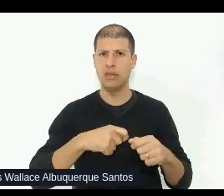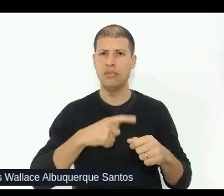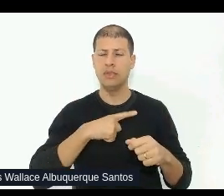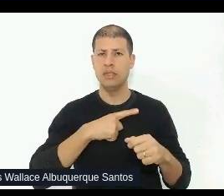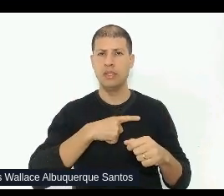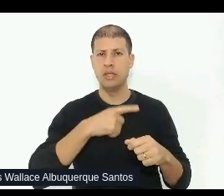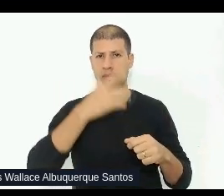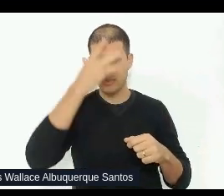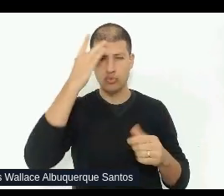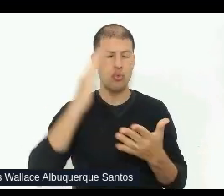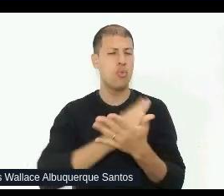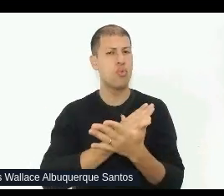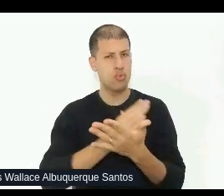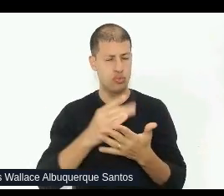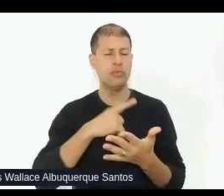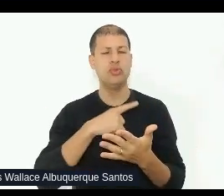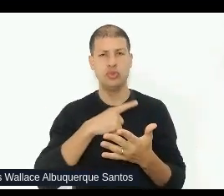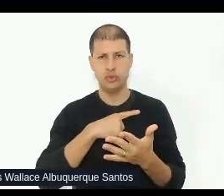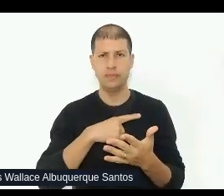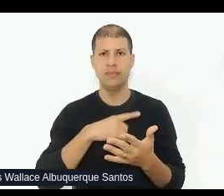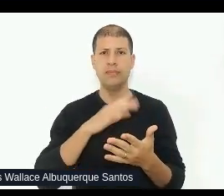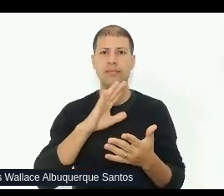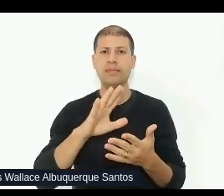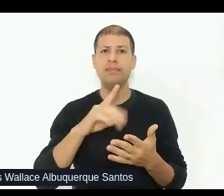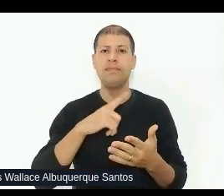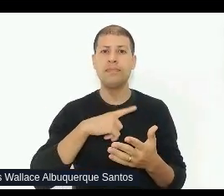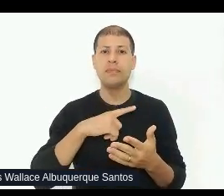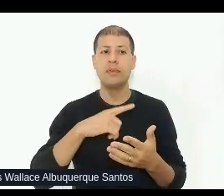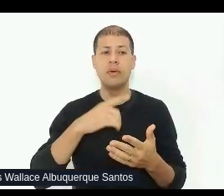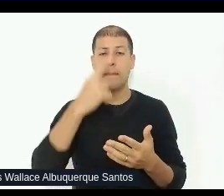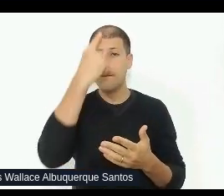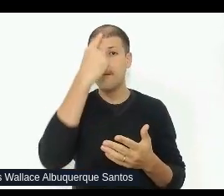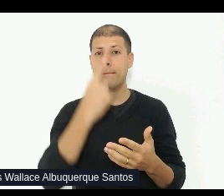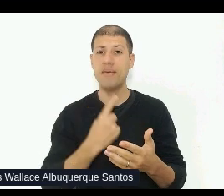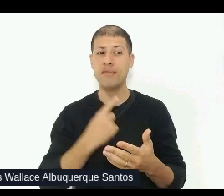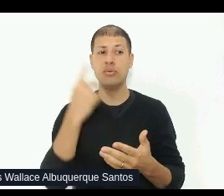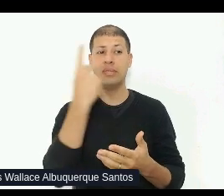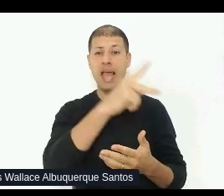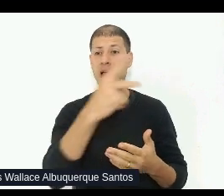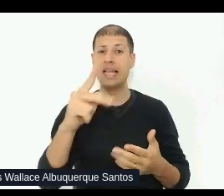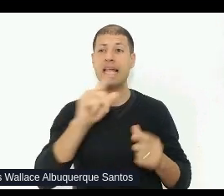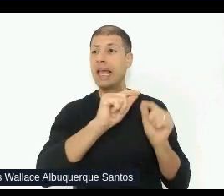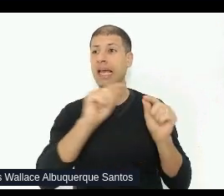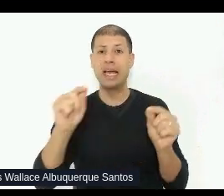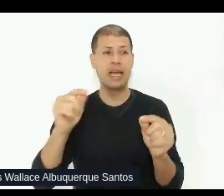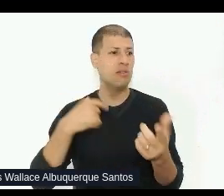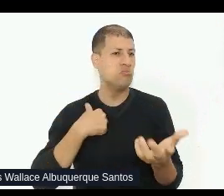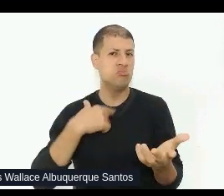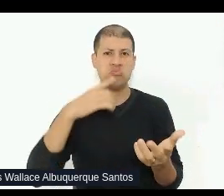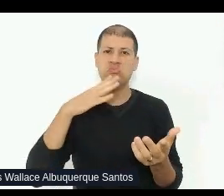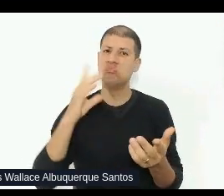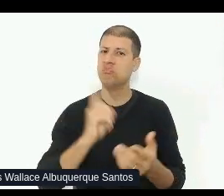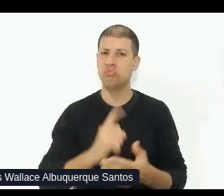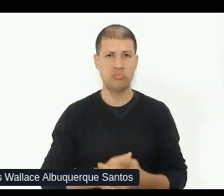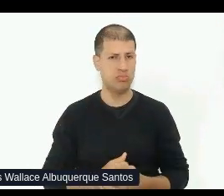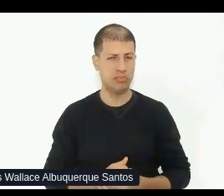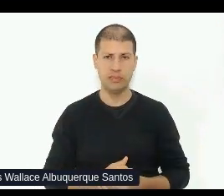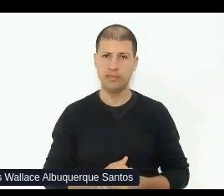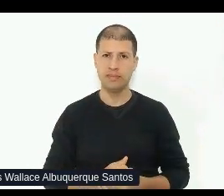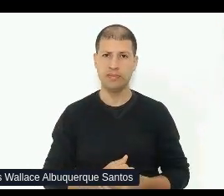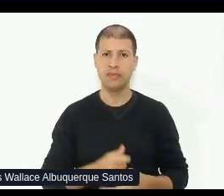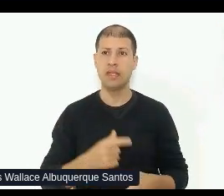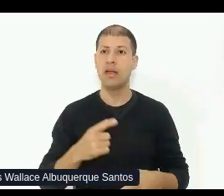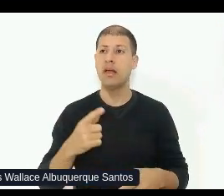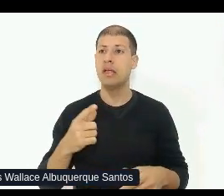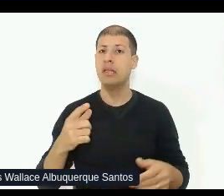algumas pessoas, só que não tinha mapeado qual tipo de perfil dessas pessoas, qual tipo de necessidade que elas tinham. E aí o que eu tive que fazer? Eu